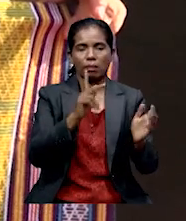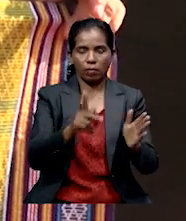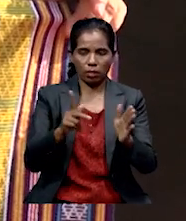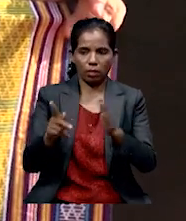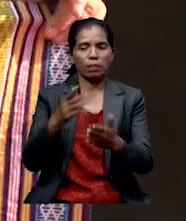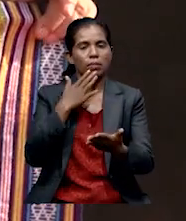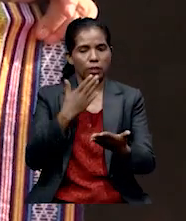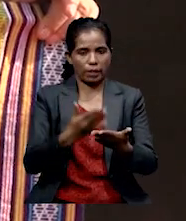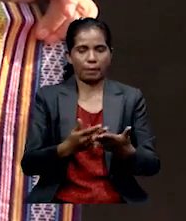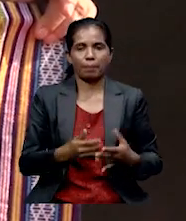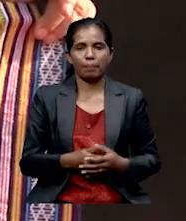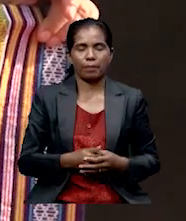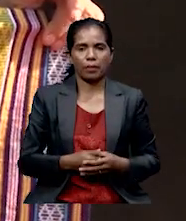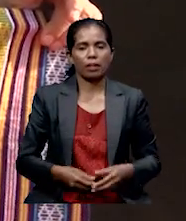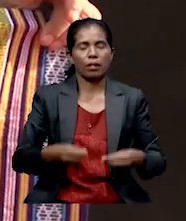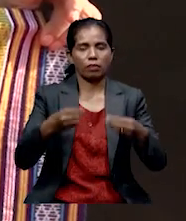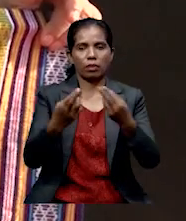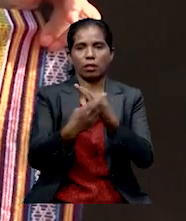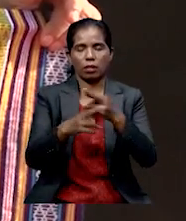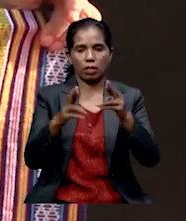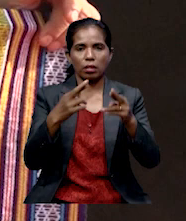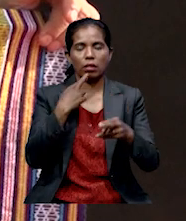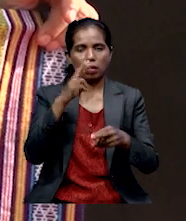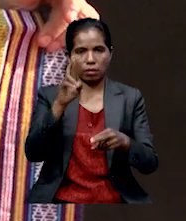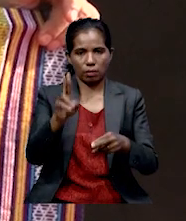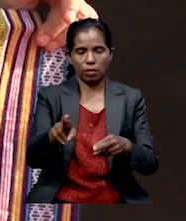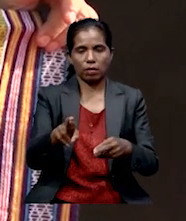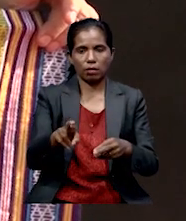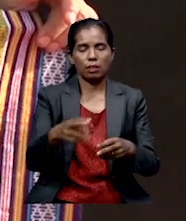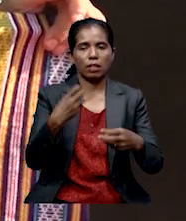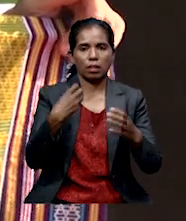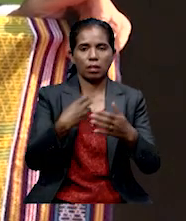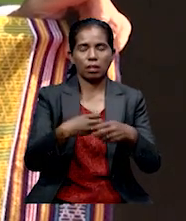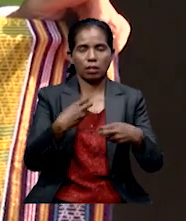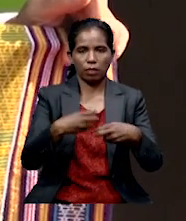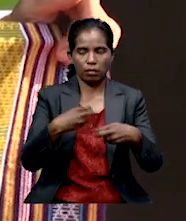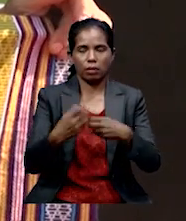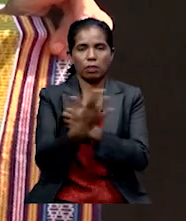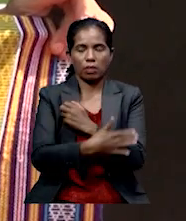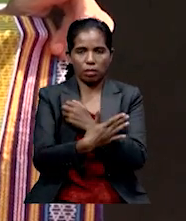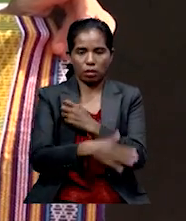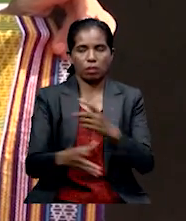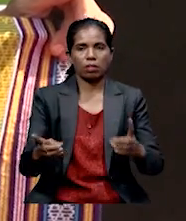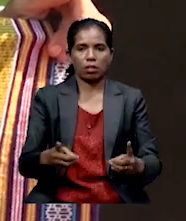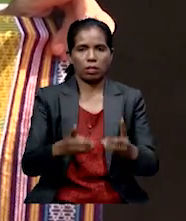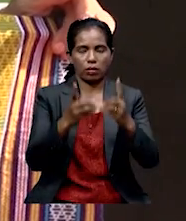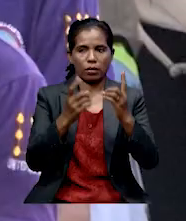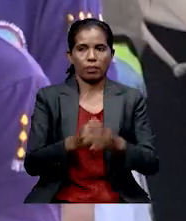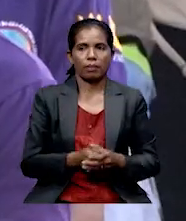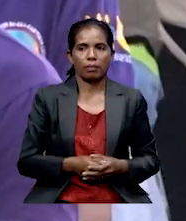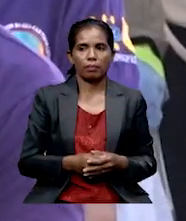lidia, foi resposta para o desafio que rai enfrenta.